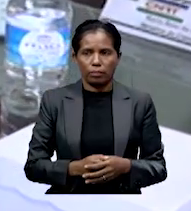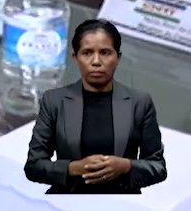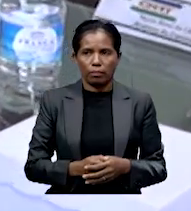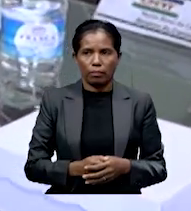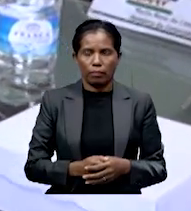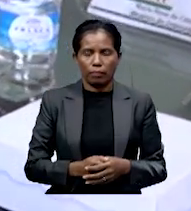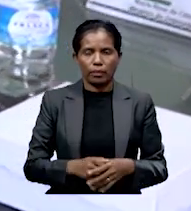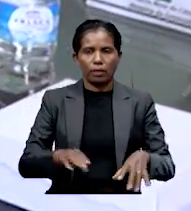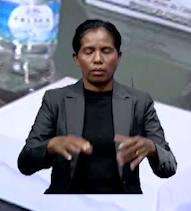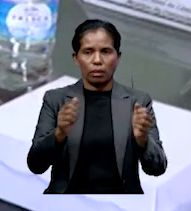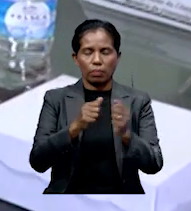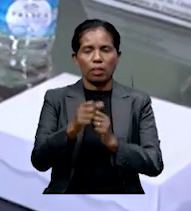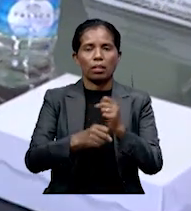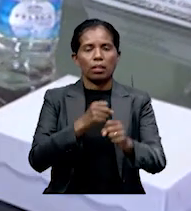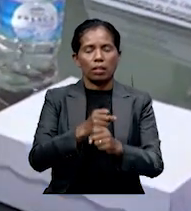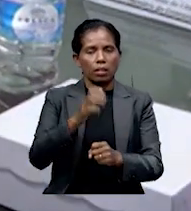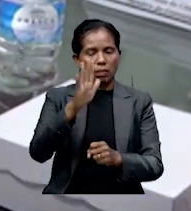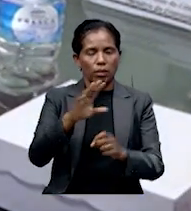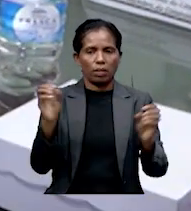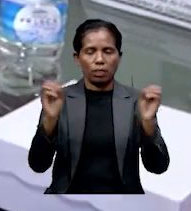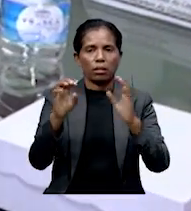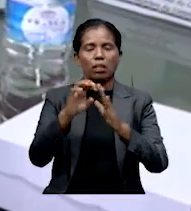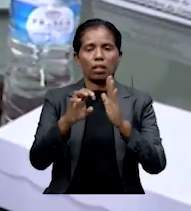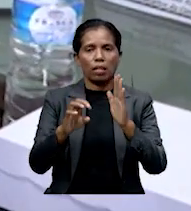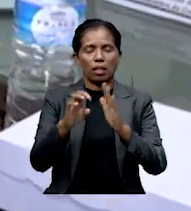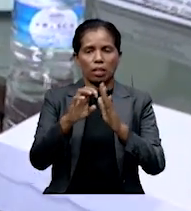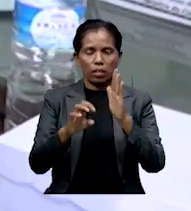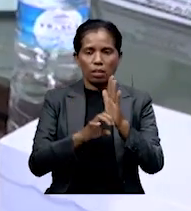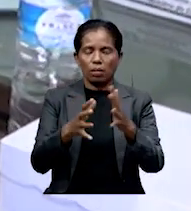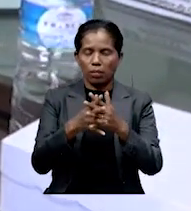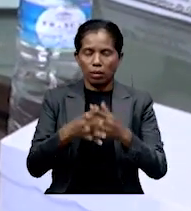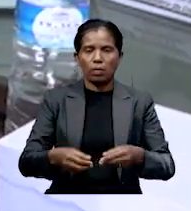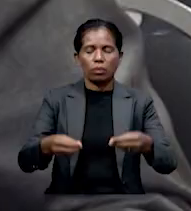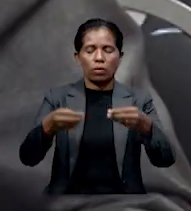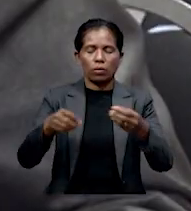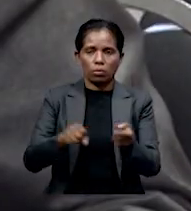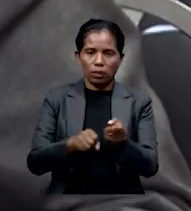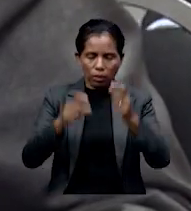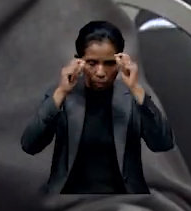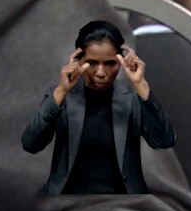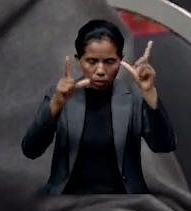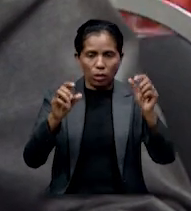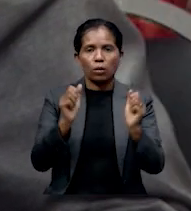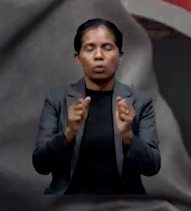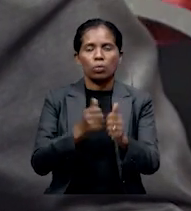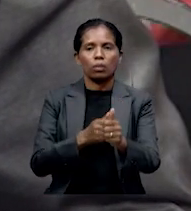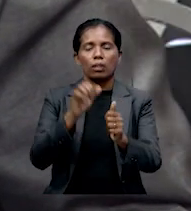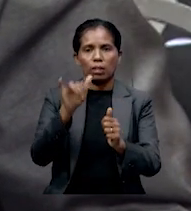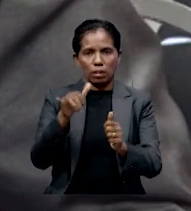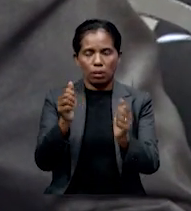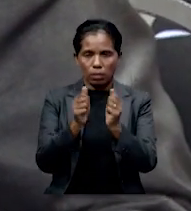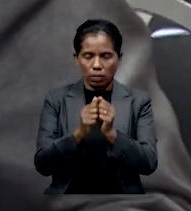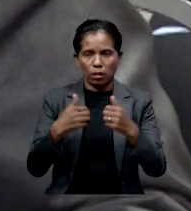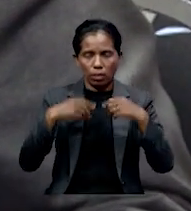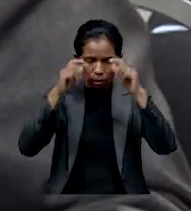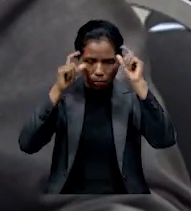Duração acordo né durante tinan lima. Laos de Estados Unidos América foi apoio mai Timor-Leste tuir acordo ne beiha. Mas be Timor-Leste mos